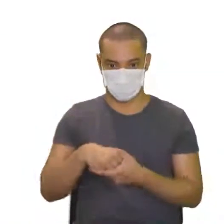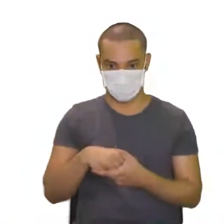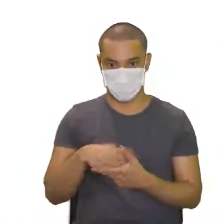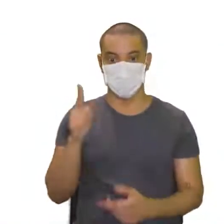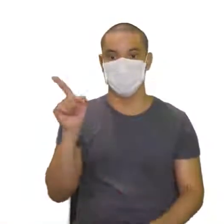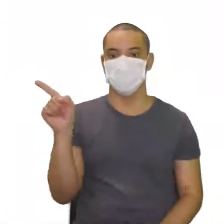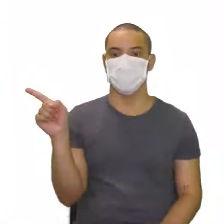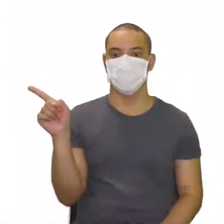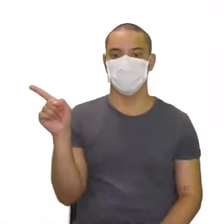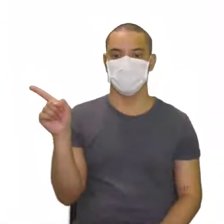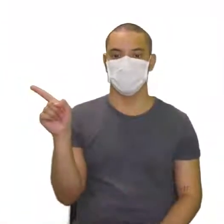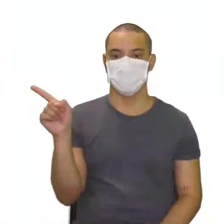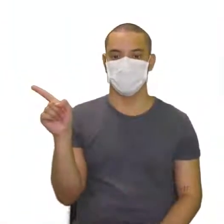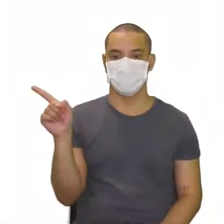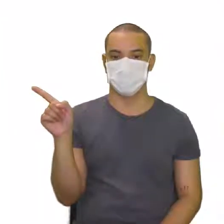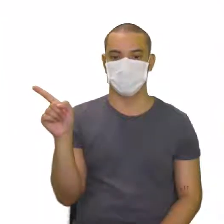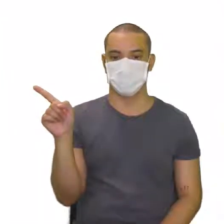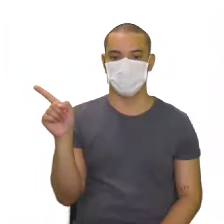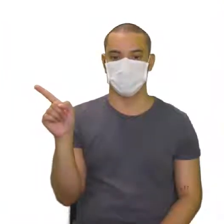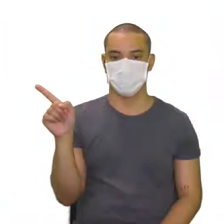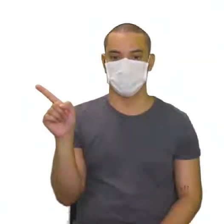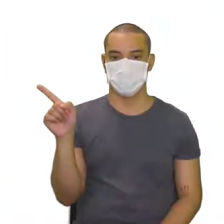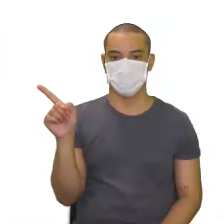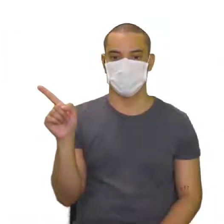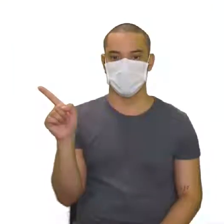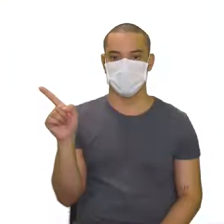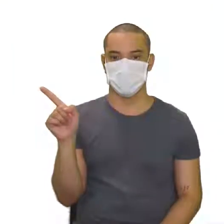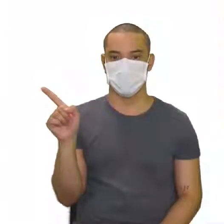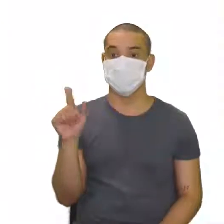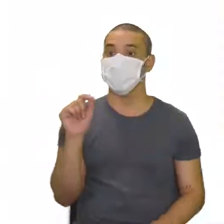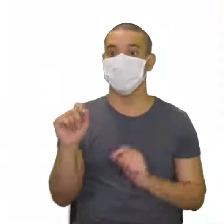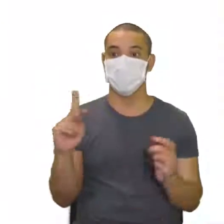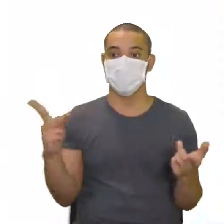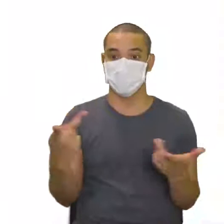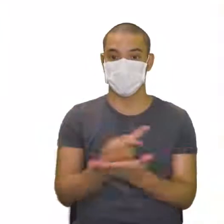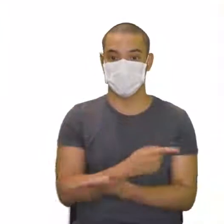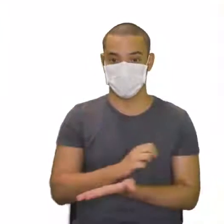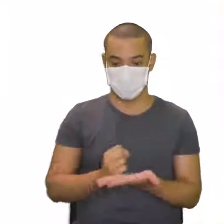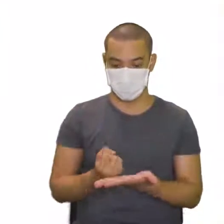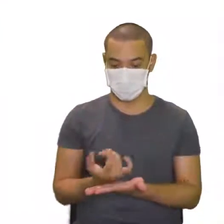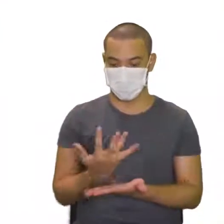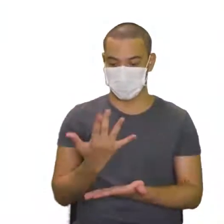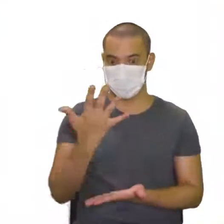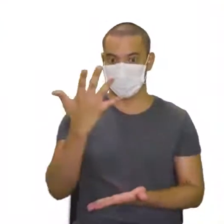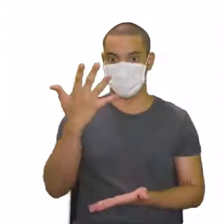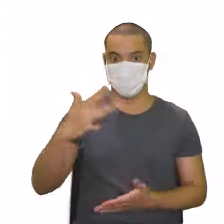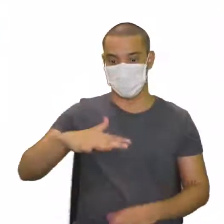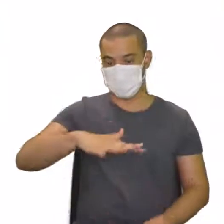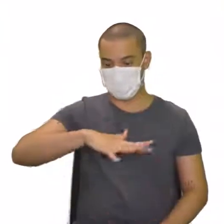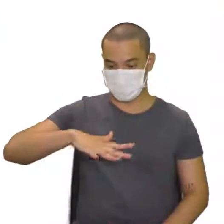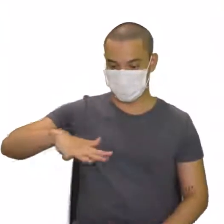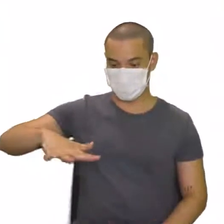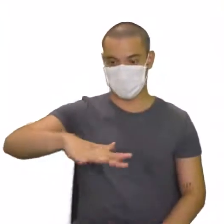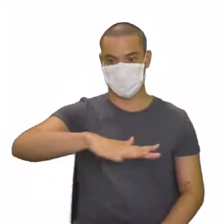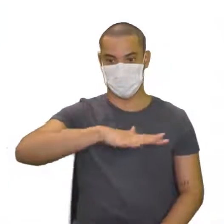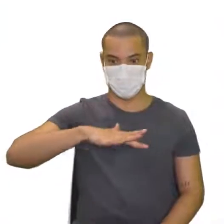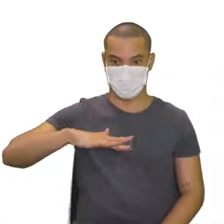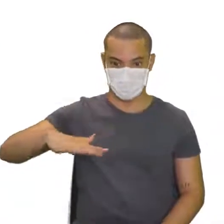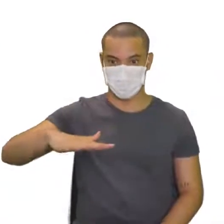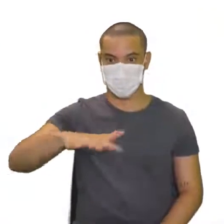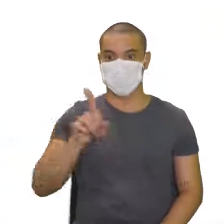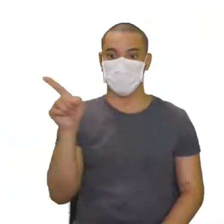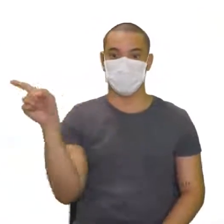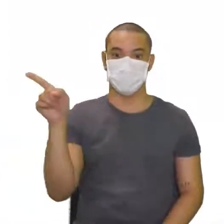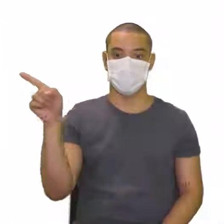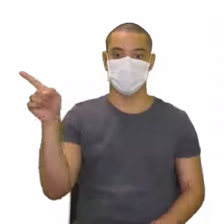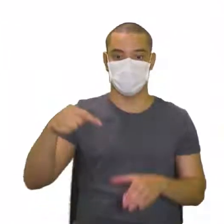ó. O que que eu falei para vocês? Percorrido por corrente gera campo magnético. Então, quando